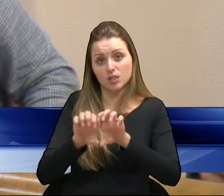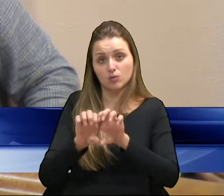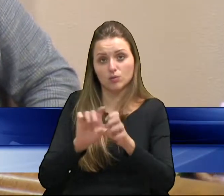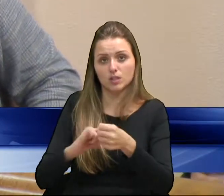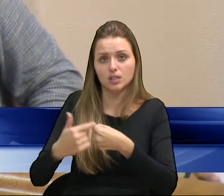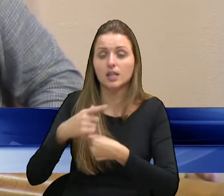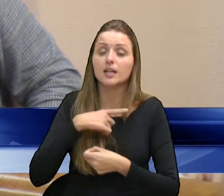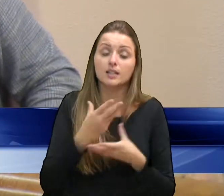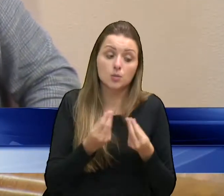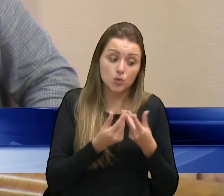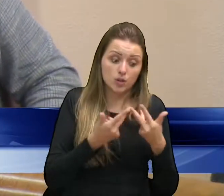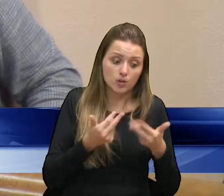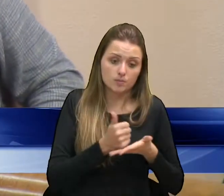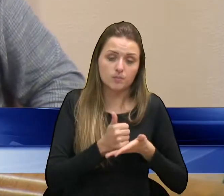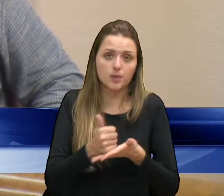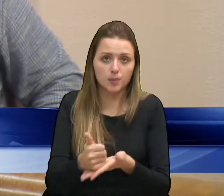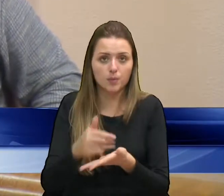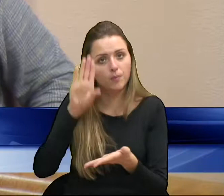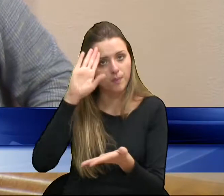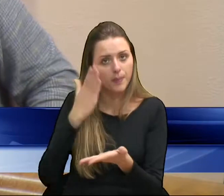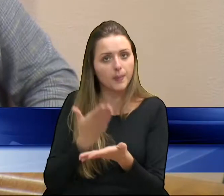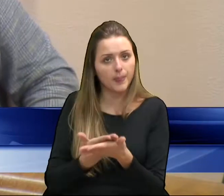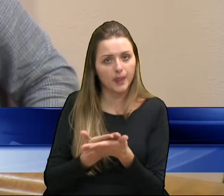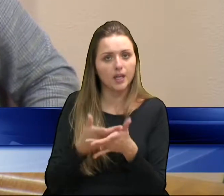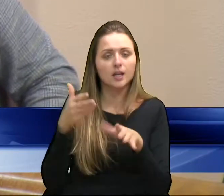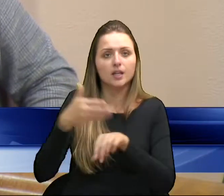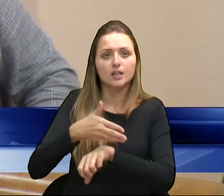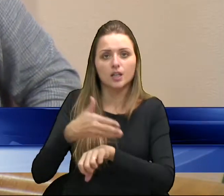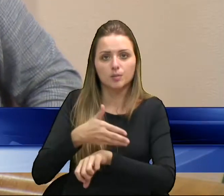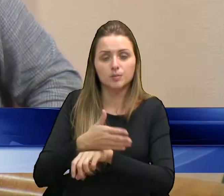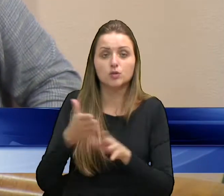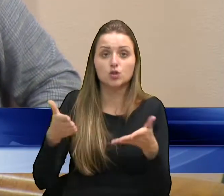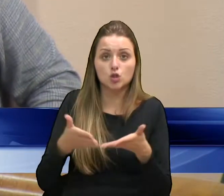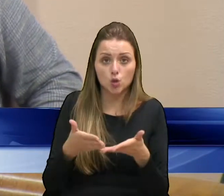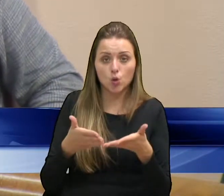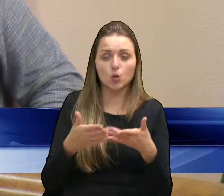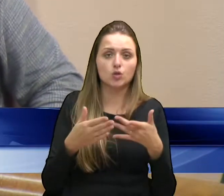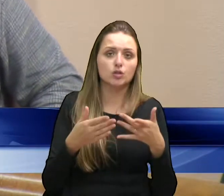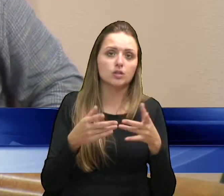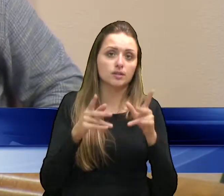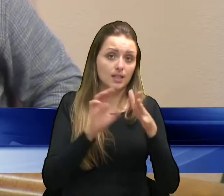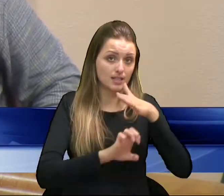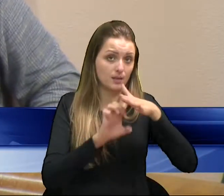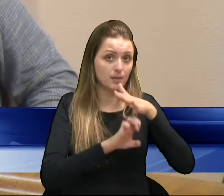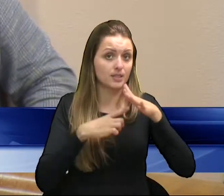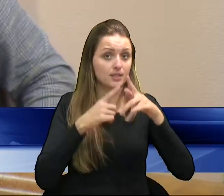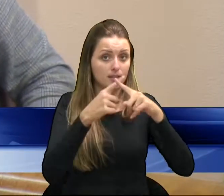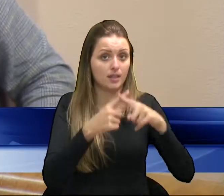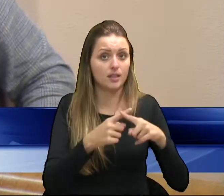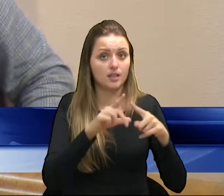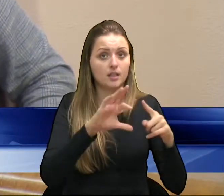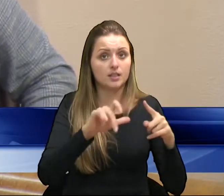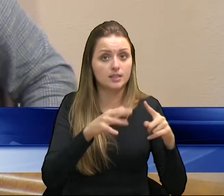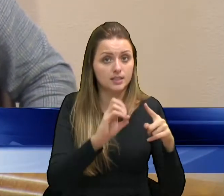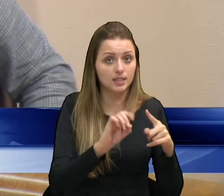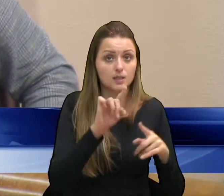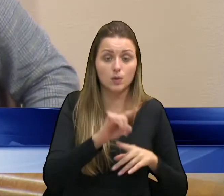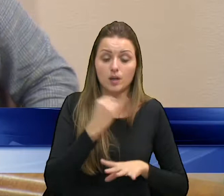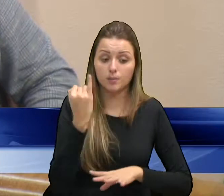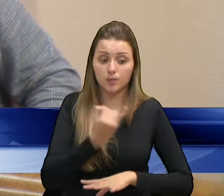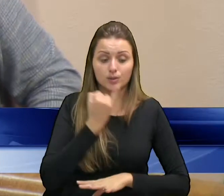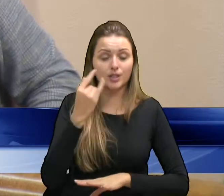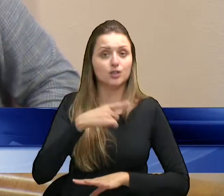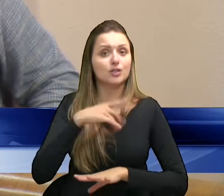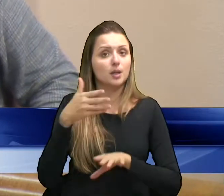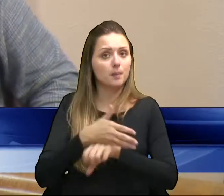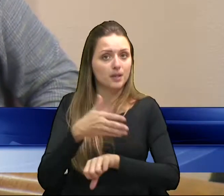muito a somar, acreditamos que a participação dos atuais permissionários também é de grande valia, que deve ser ouvido, que